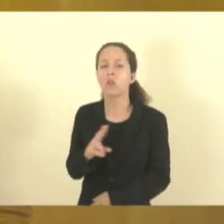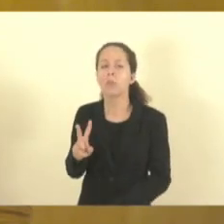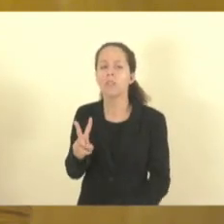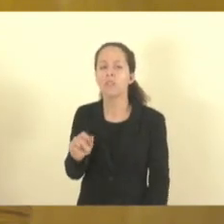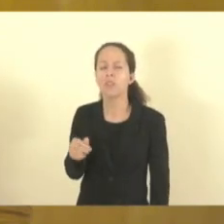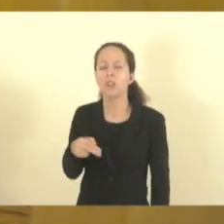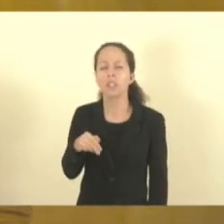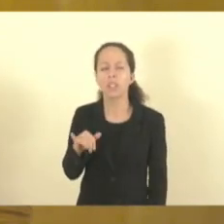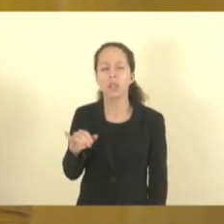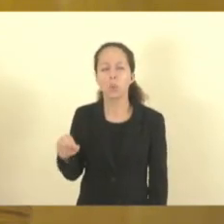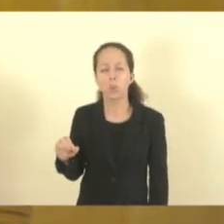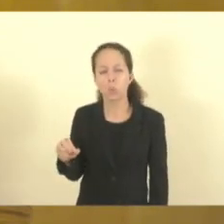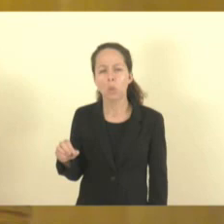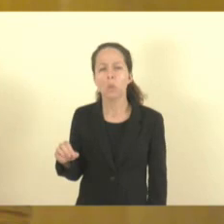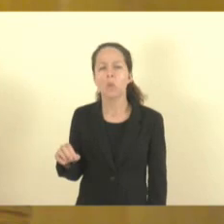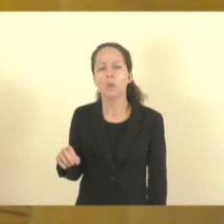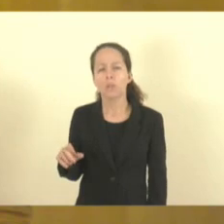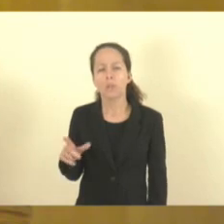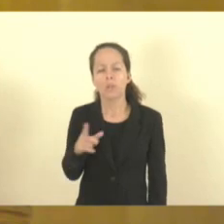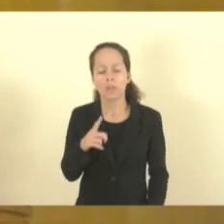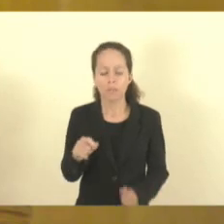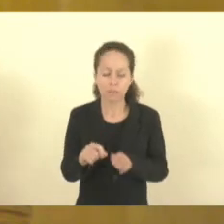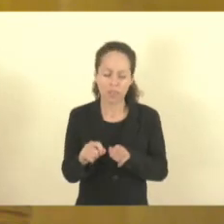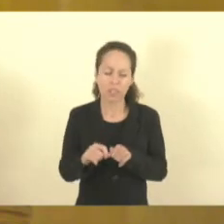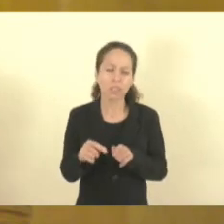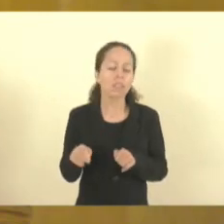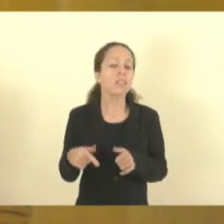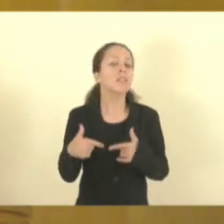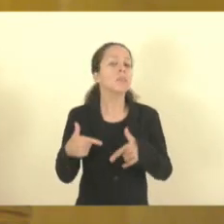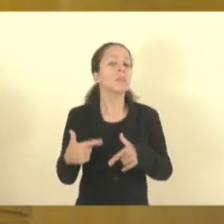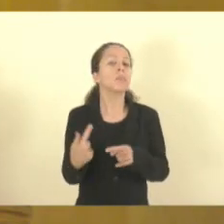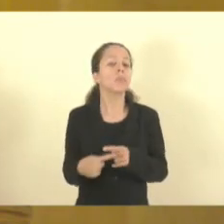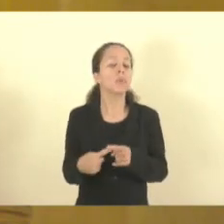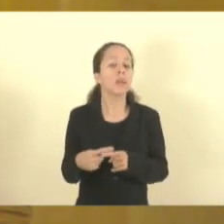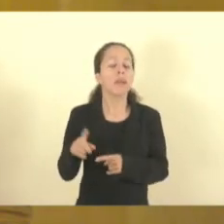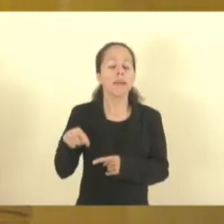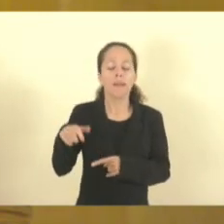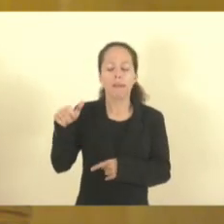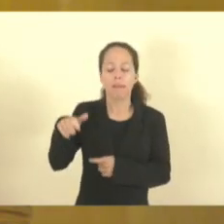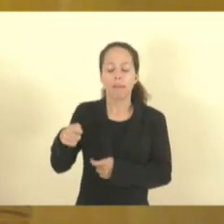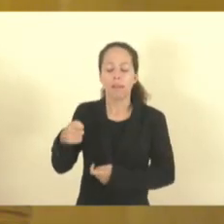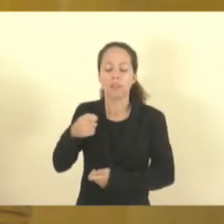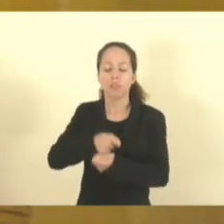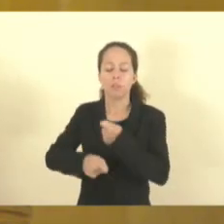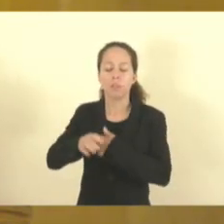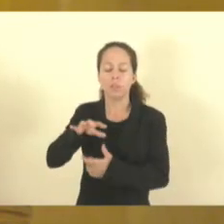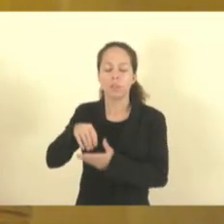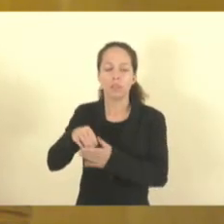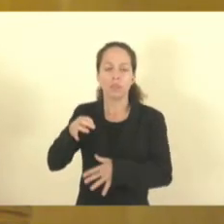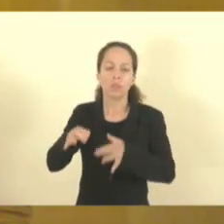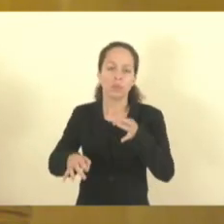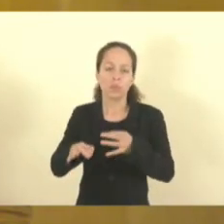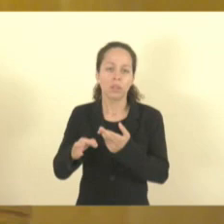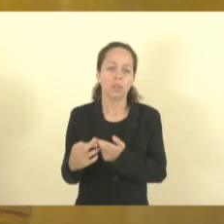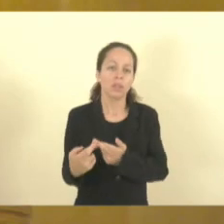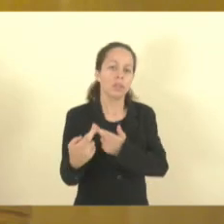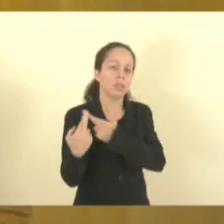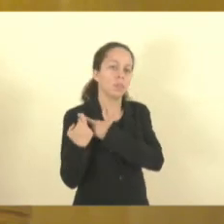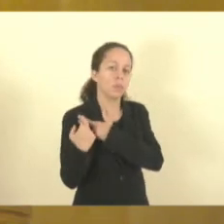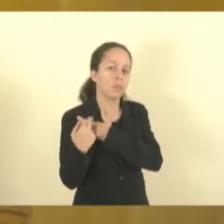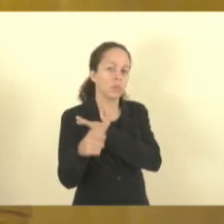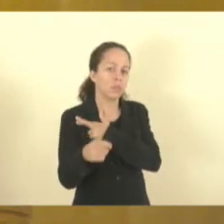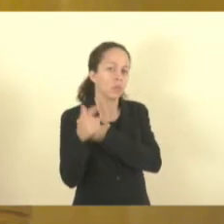Simões toma essa atitude apenas por ser o administrador judicial e responsável pela liquidação